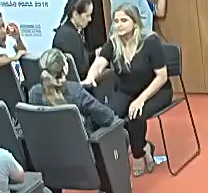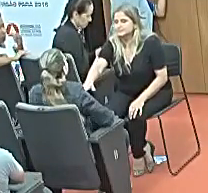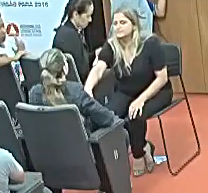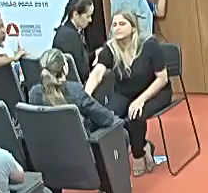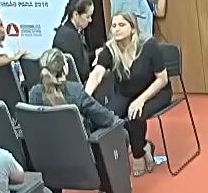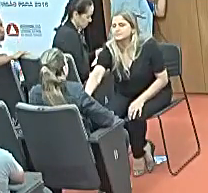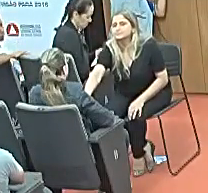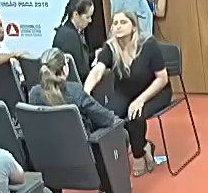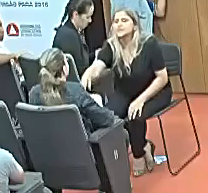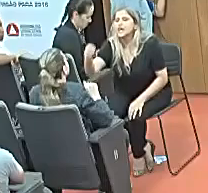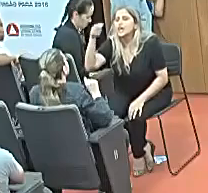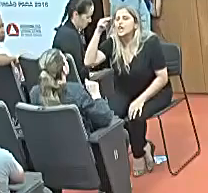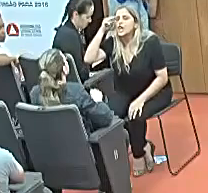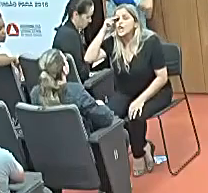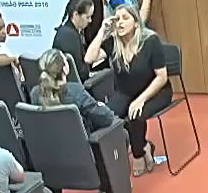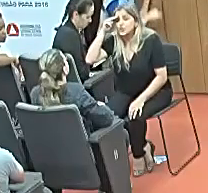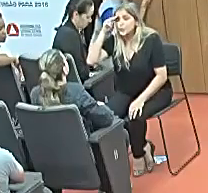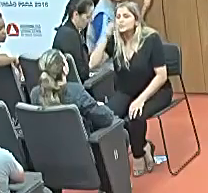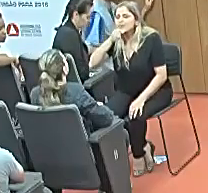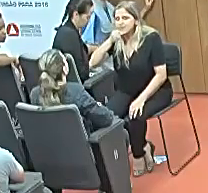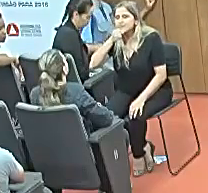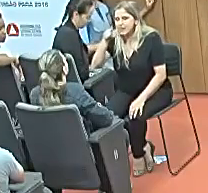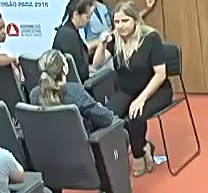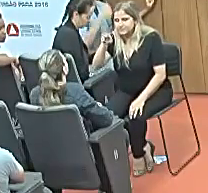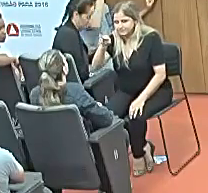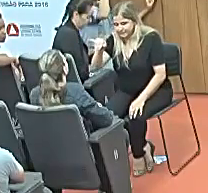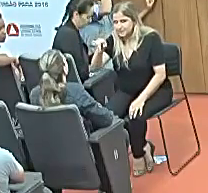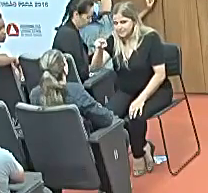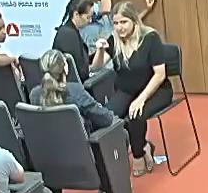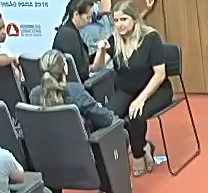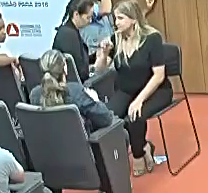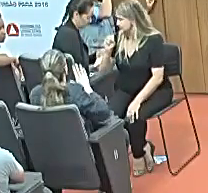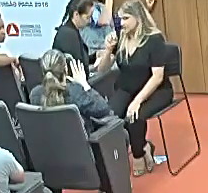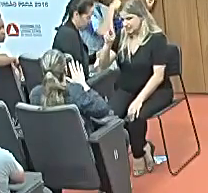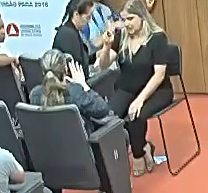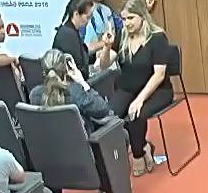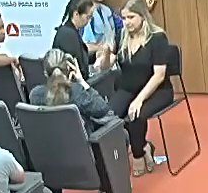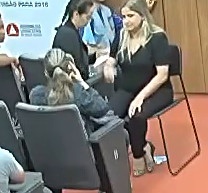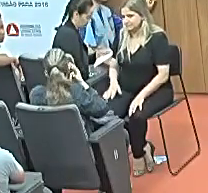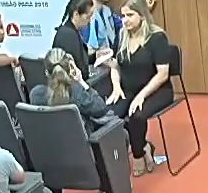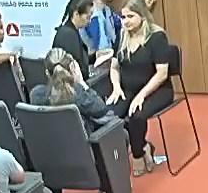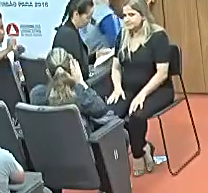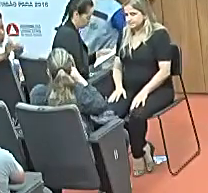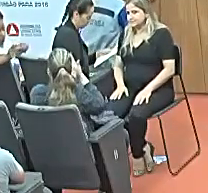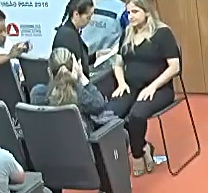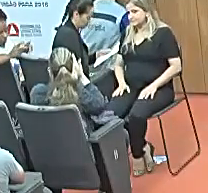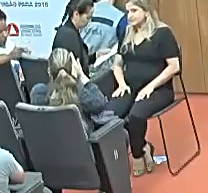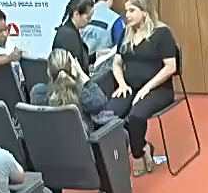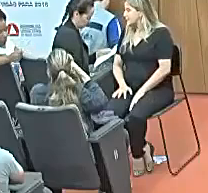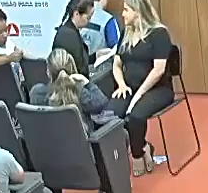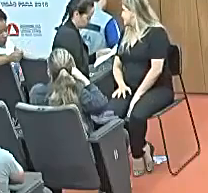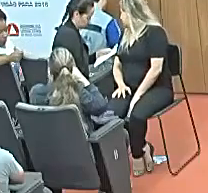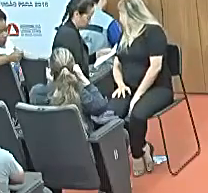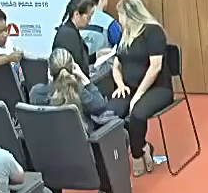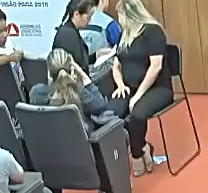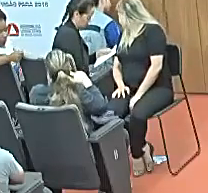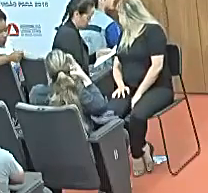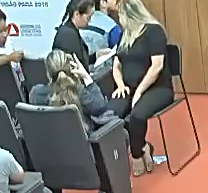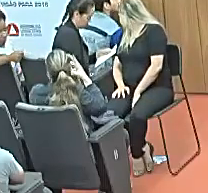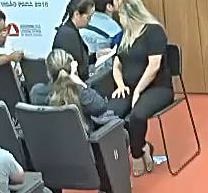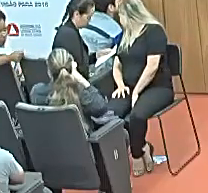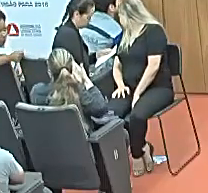reafirmar garante que tem um piso piso foi feito nem começou a ser pago não está sendo pago mais a forma como deveria como